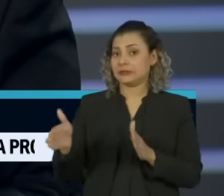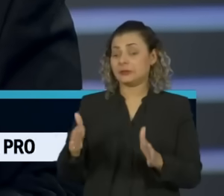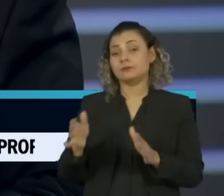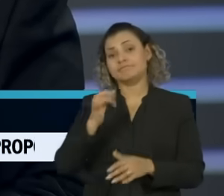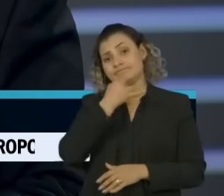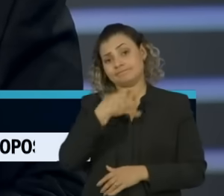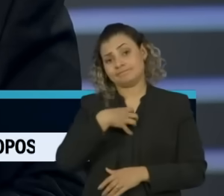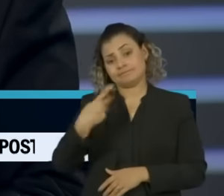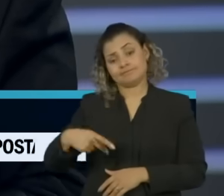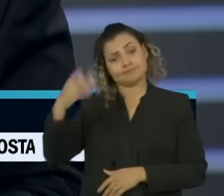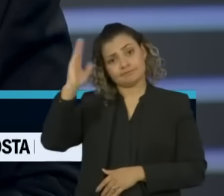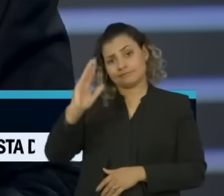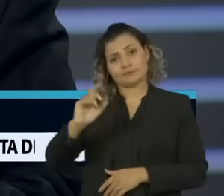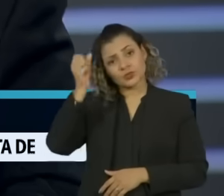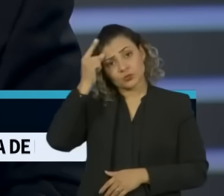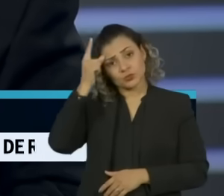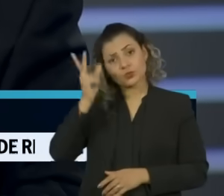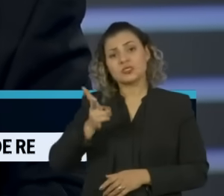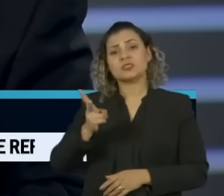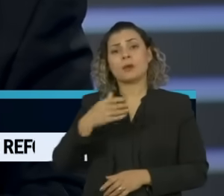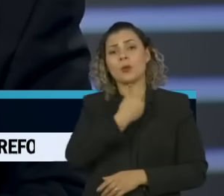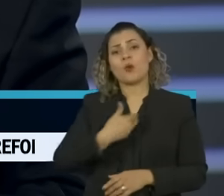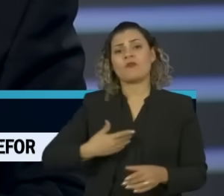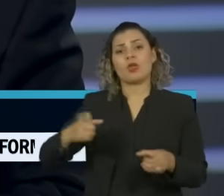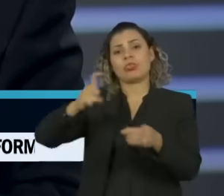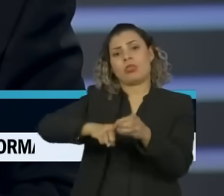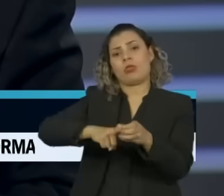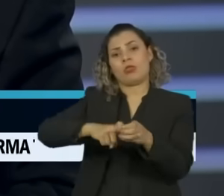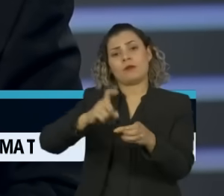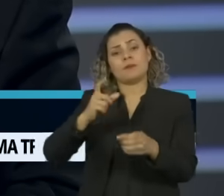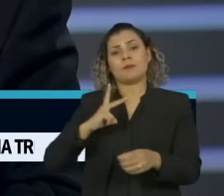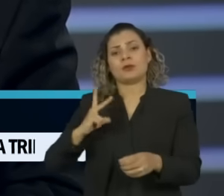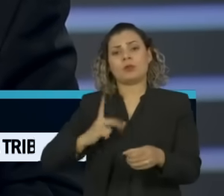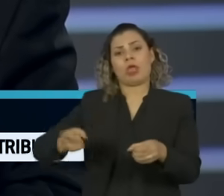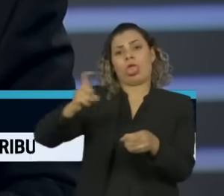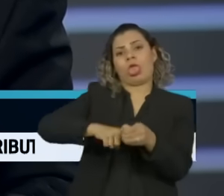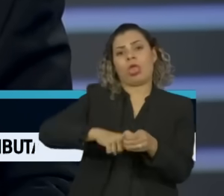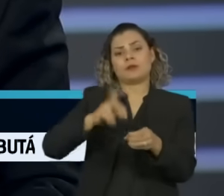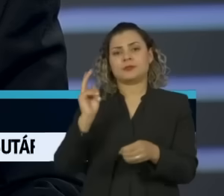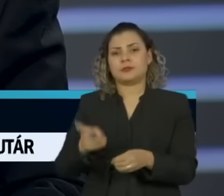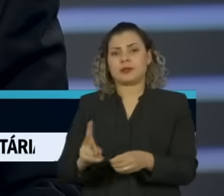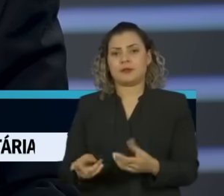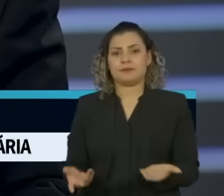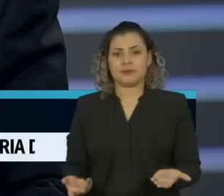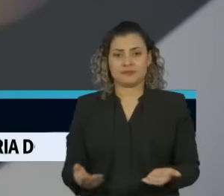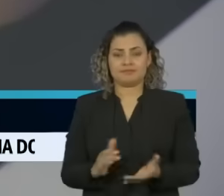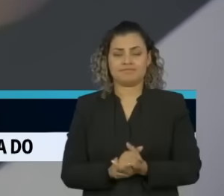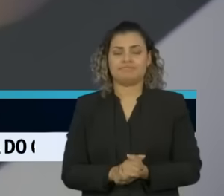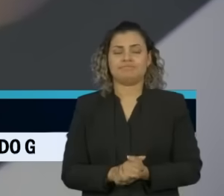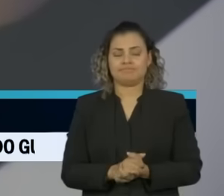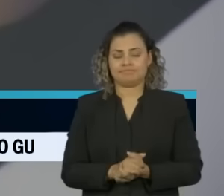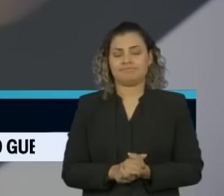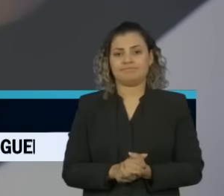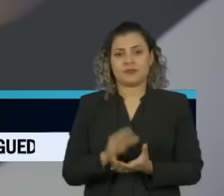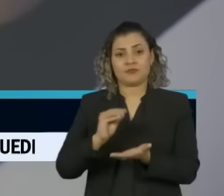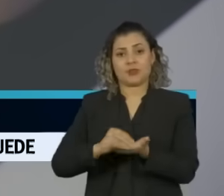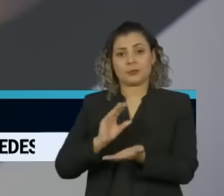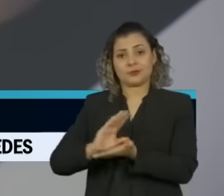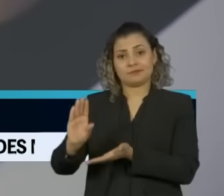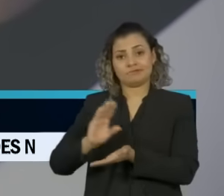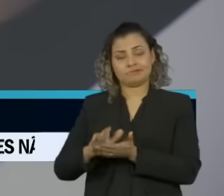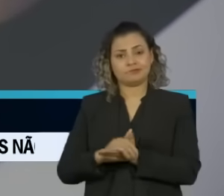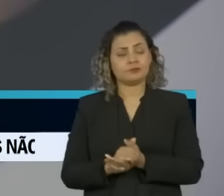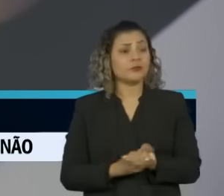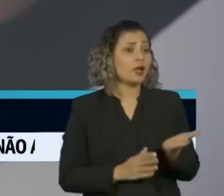pena que no Brasil a cultura dependa sempre do Estado e a iniciativa privada não investe em cultura. E é interessante, né, que mesmo antes